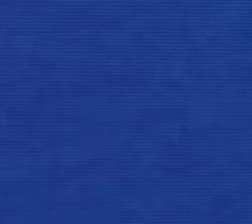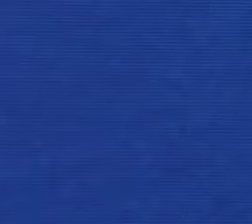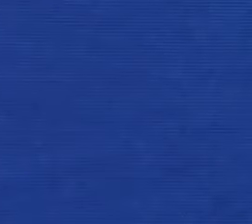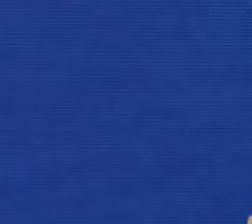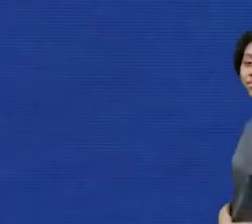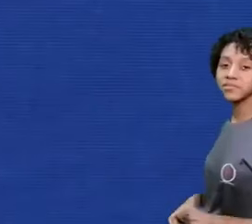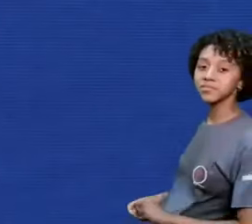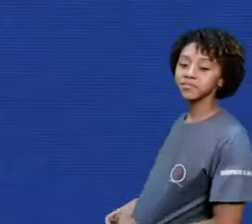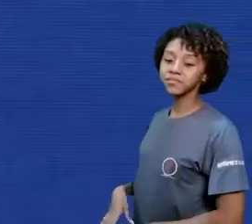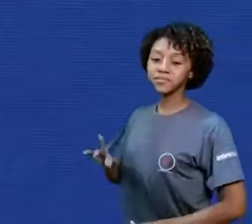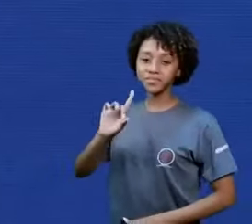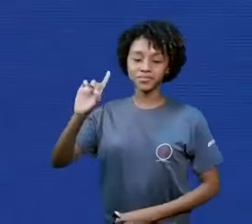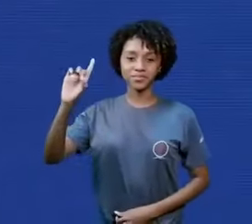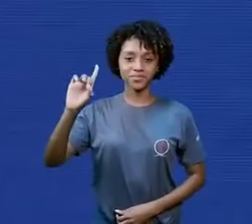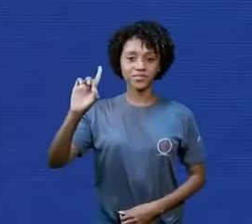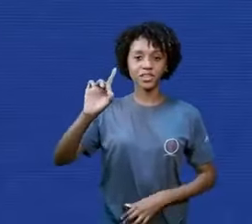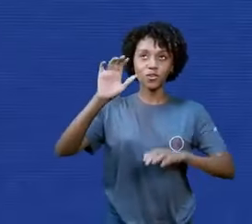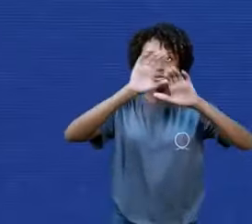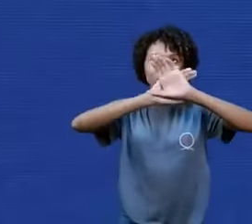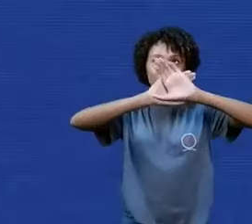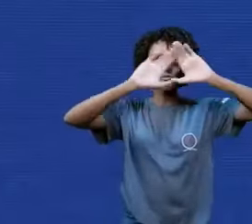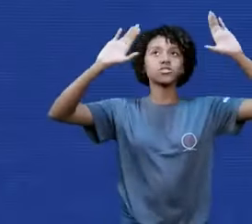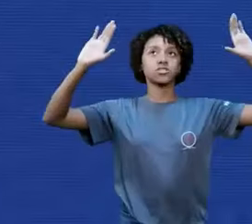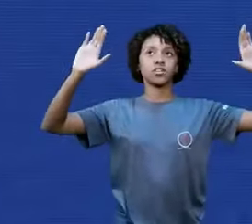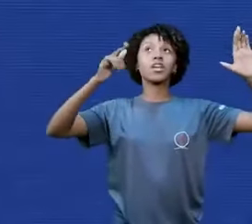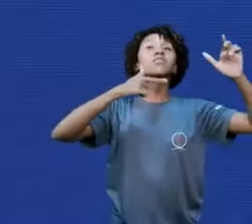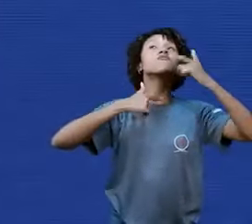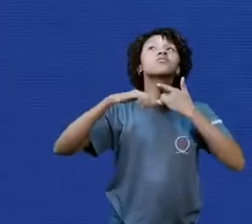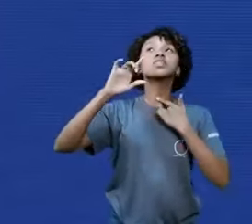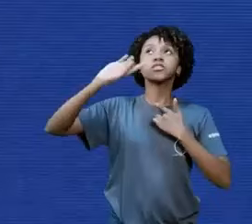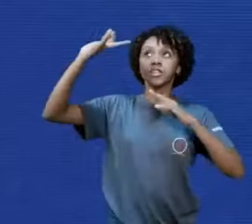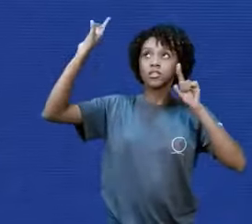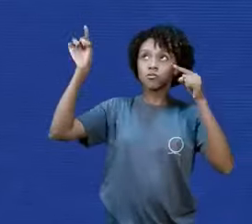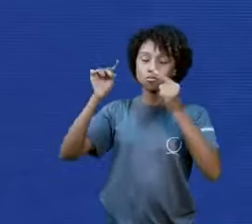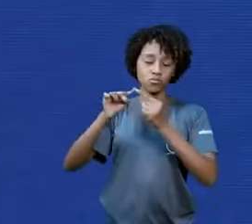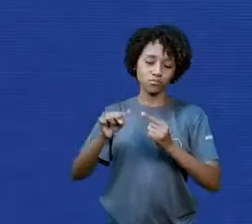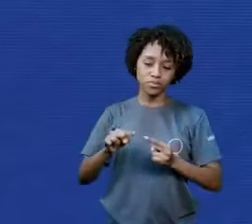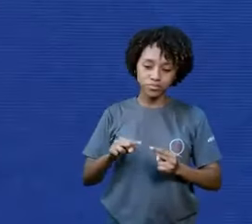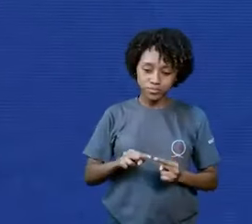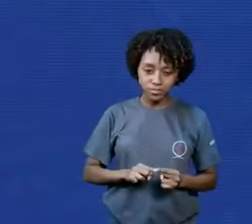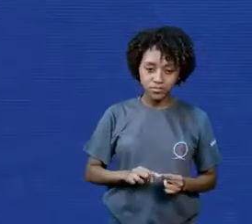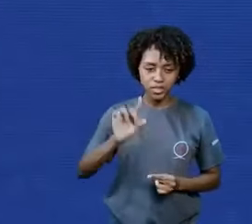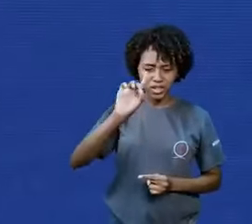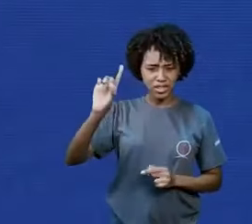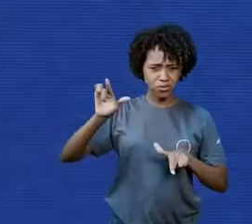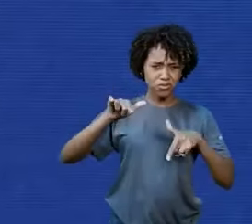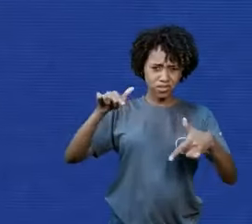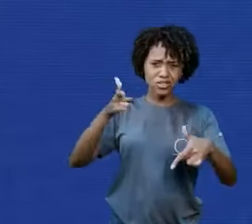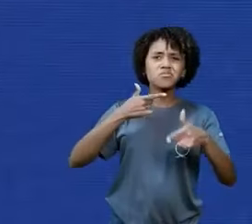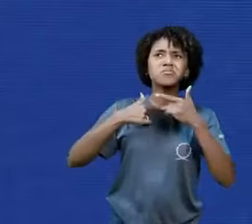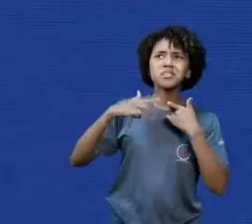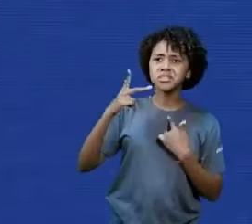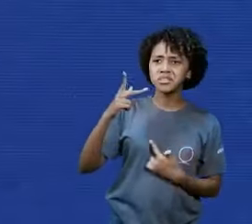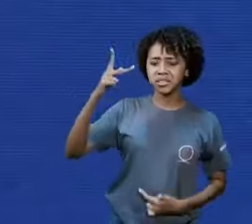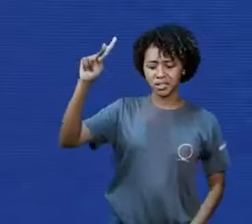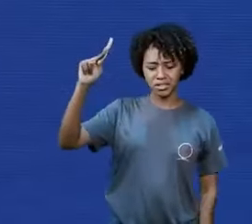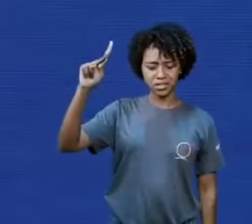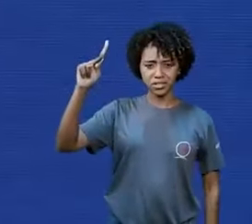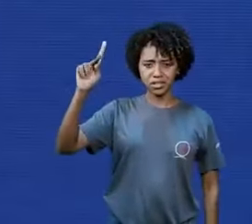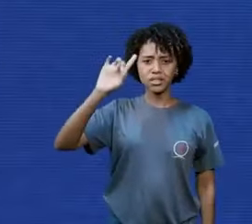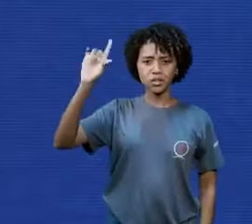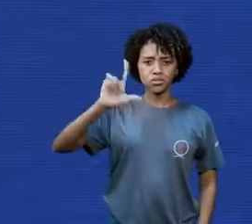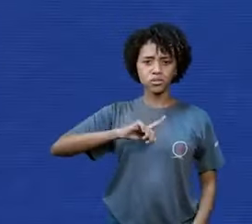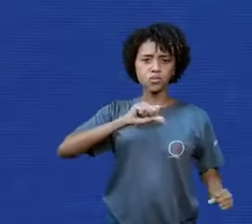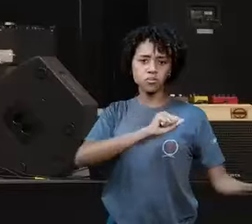senhor está nos céus e faz tudo o que lhe apraz ele faz o que ele quer ele tem